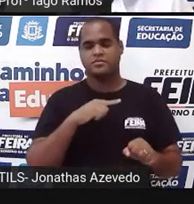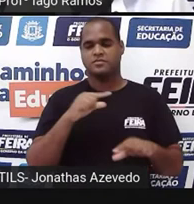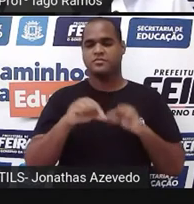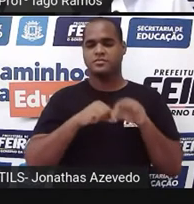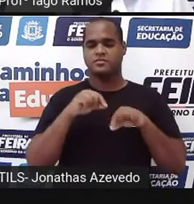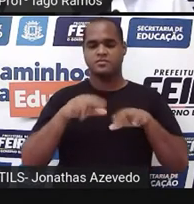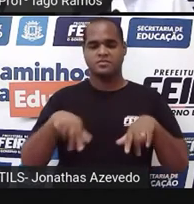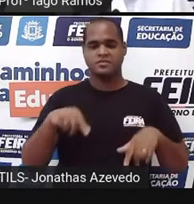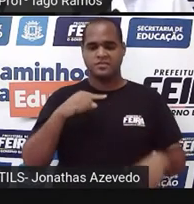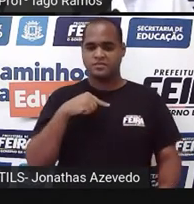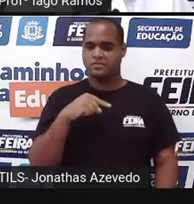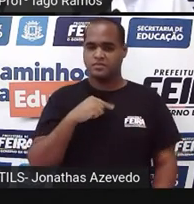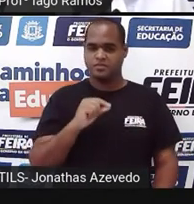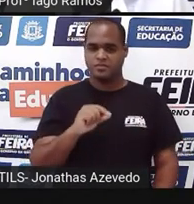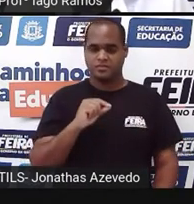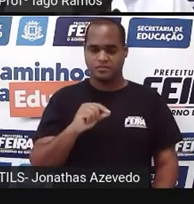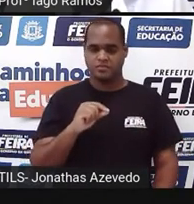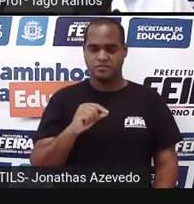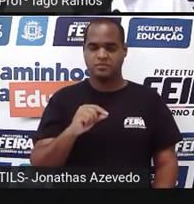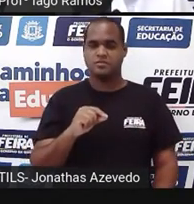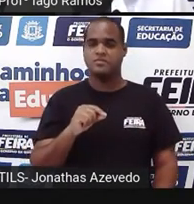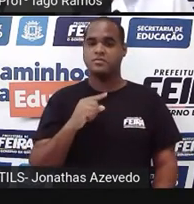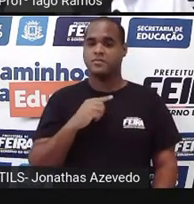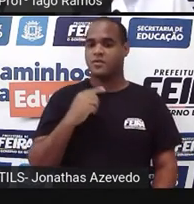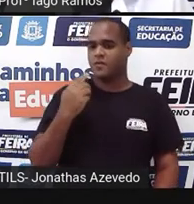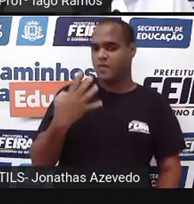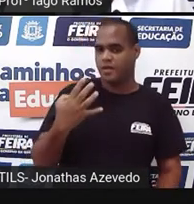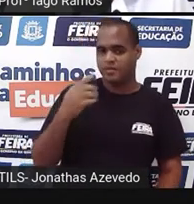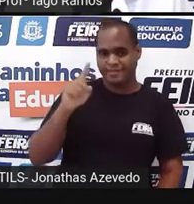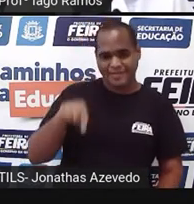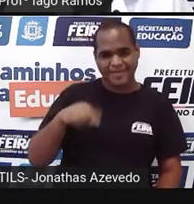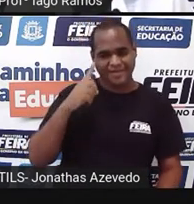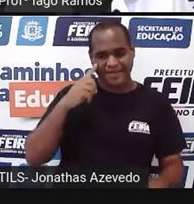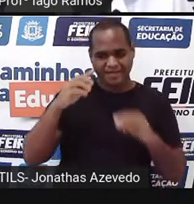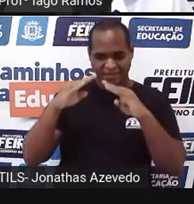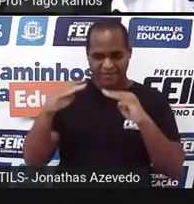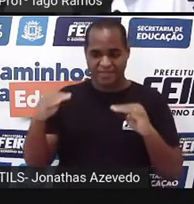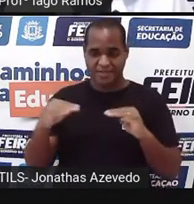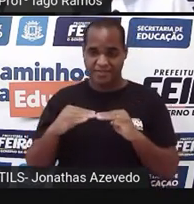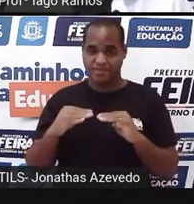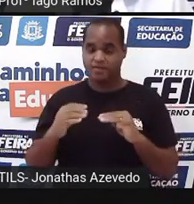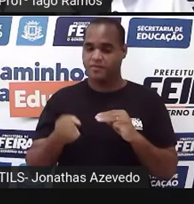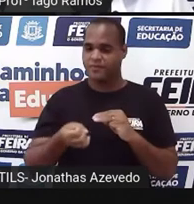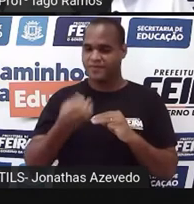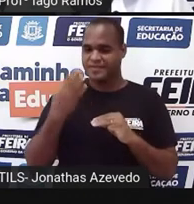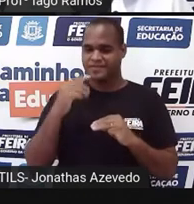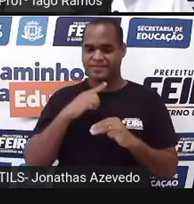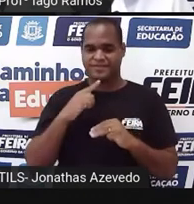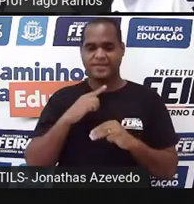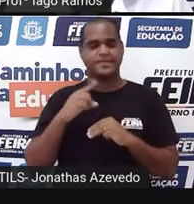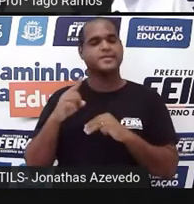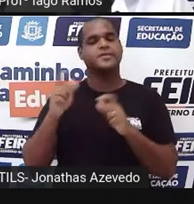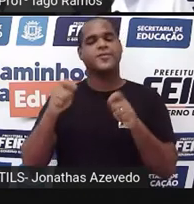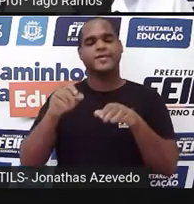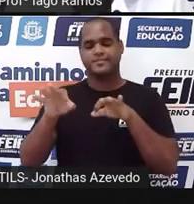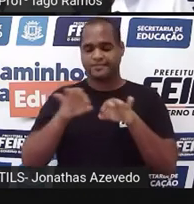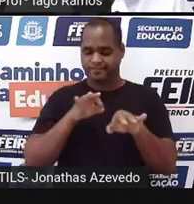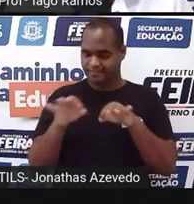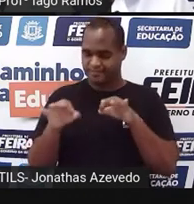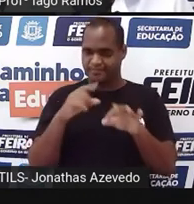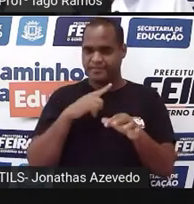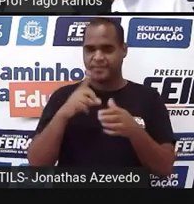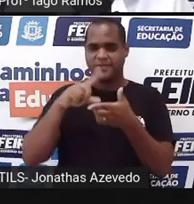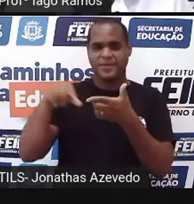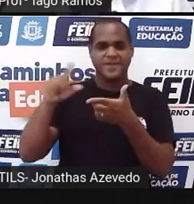cubos 4yy A quantidade de pirâmides quatro pirâmides Tá bom a gente resolveu